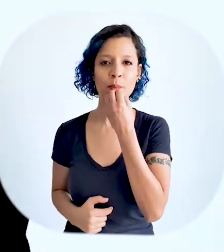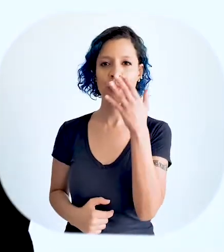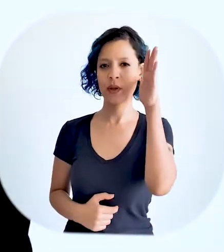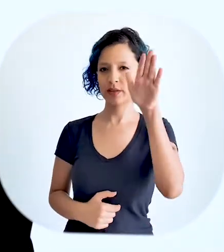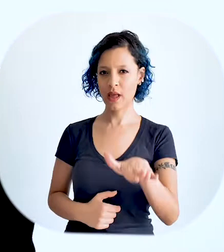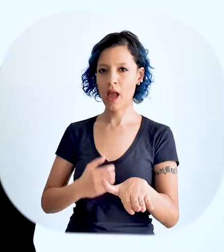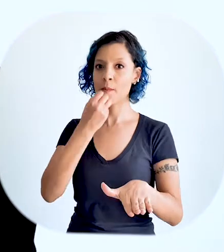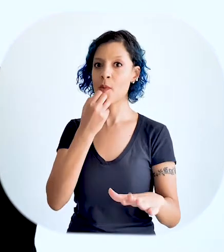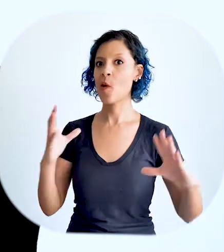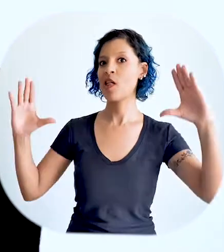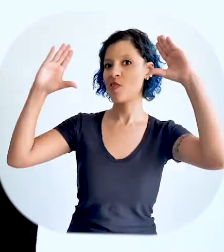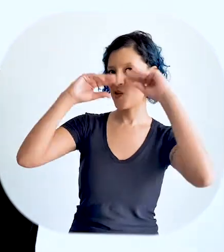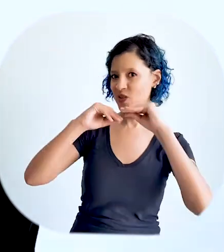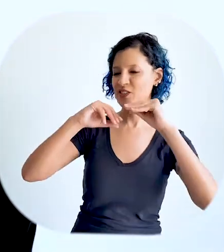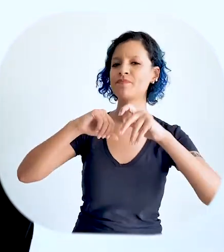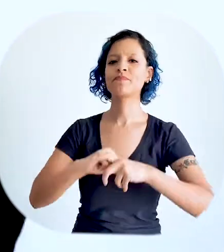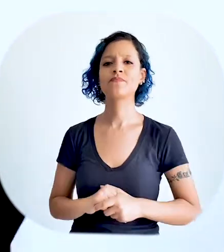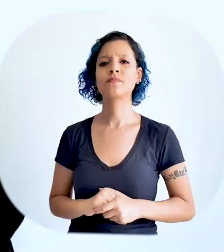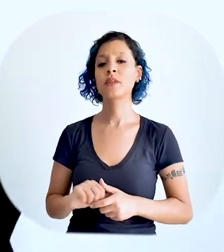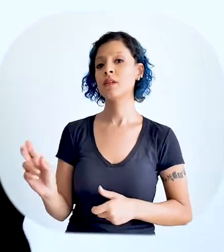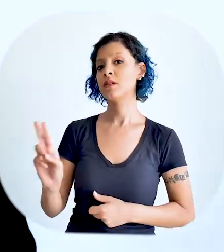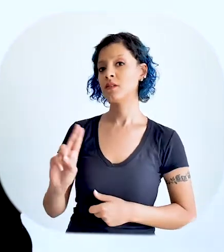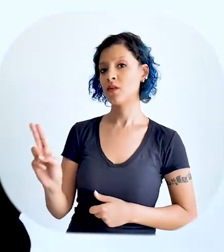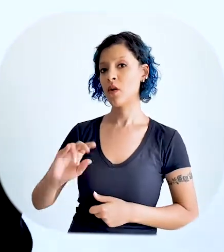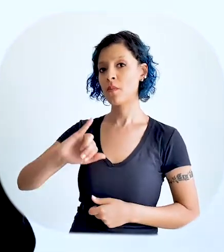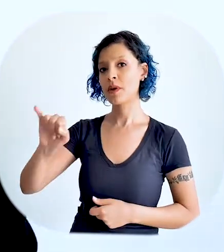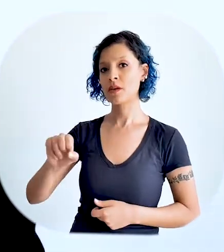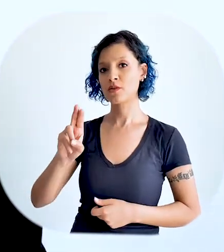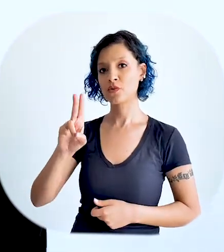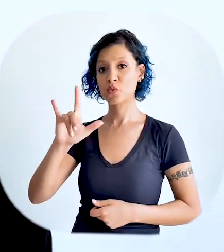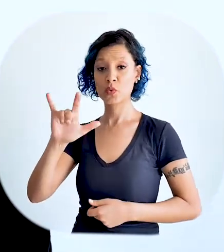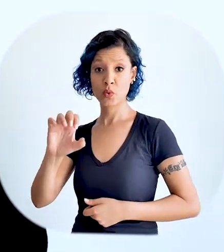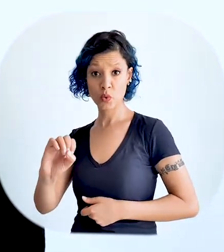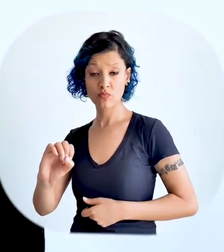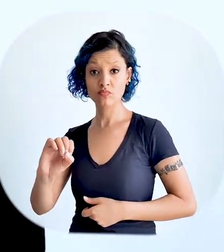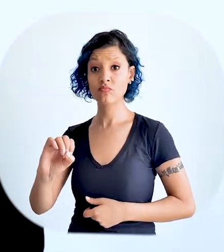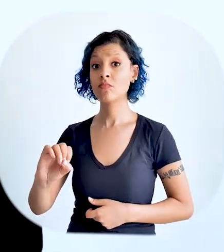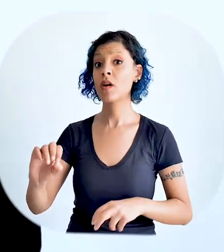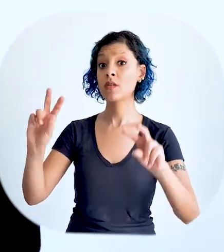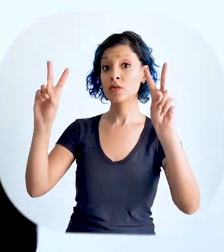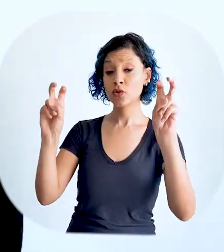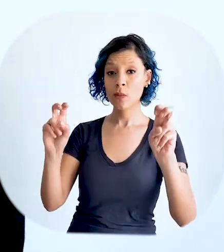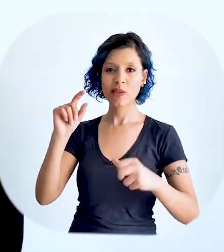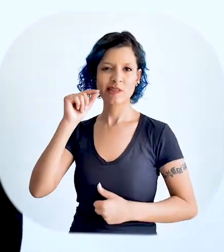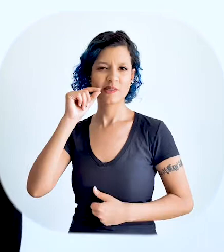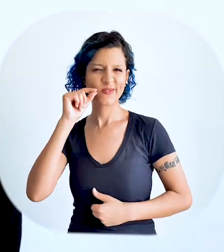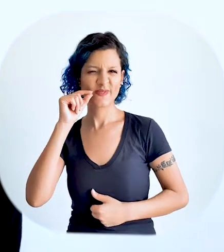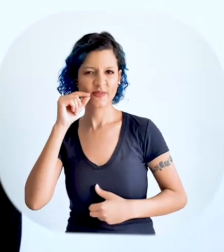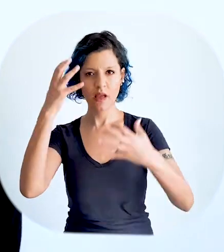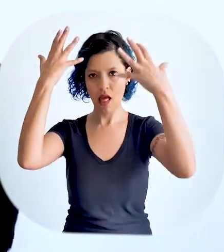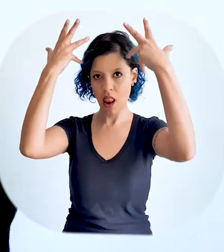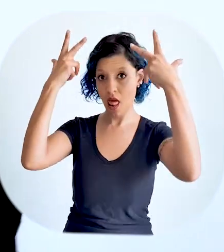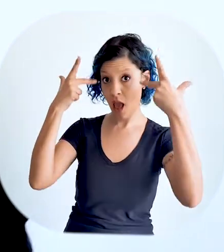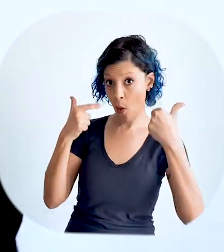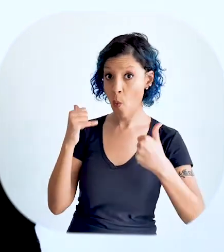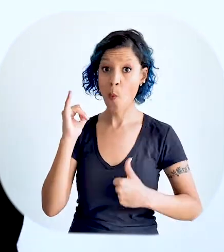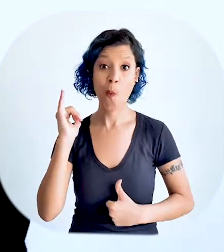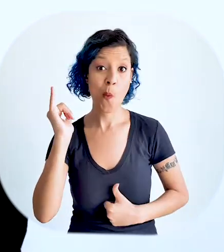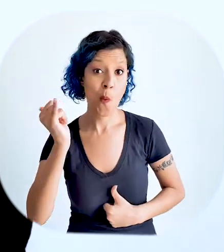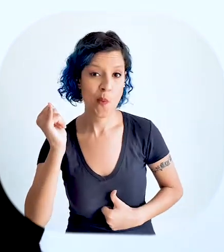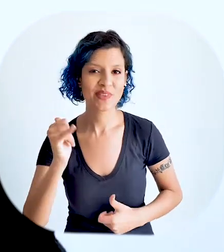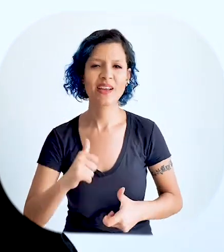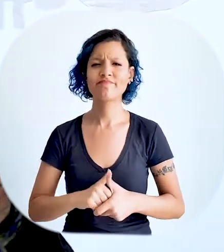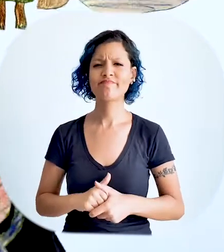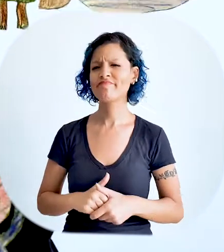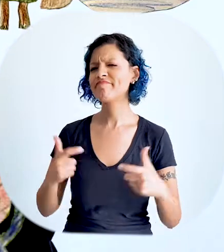Boa tarde e boa noite. O meu nome é Júlio e eu vou contar para vocês hoje a história do rato e do leão. Você conhece essa história? Ela acontece